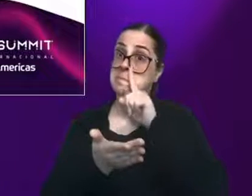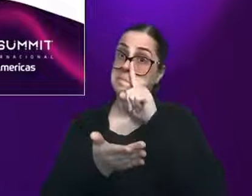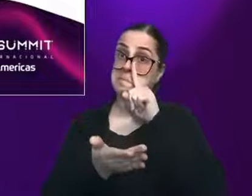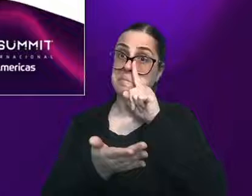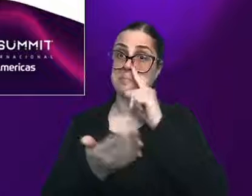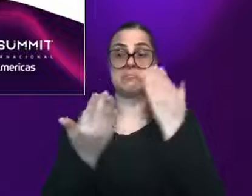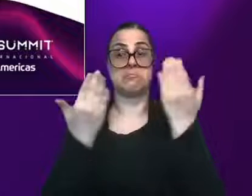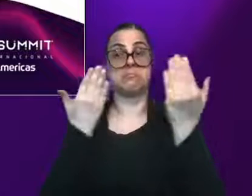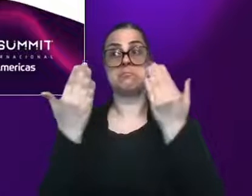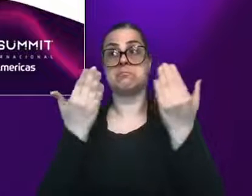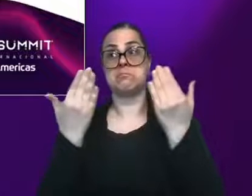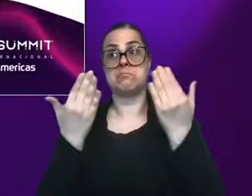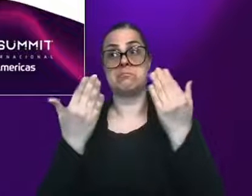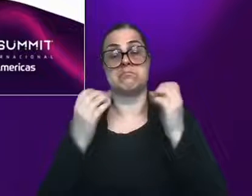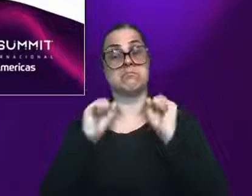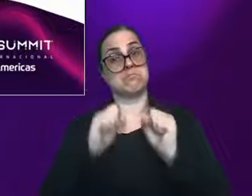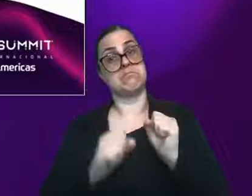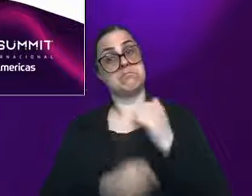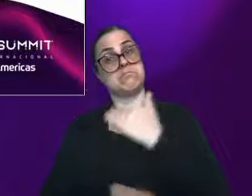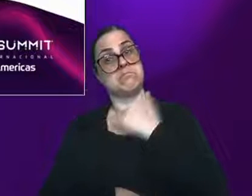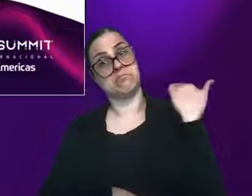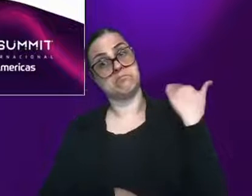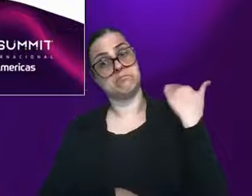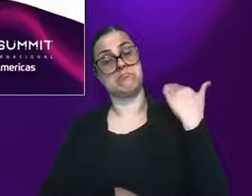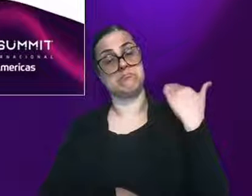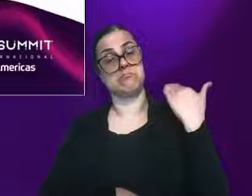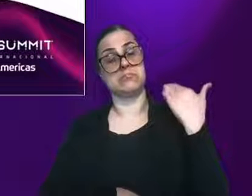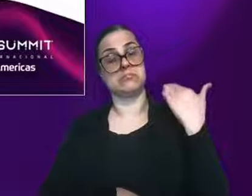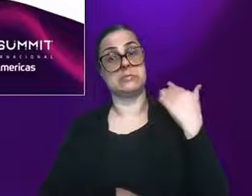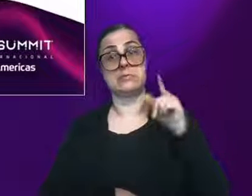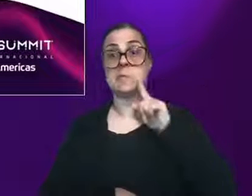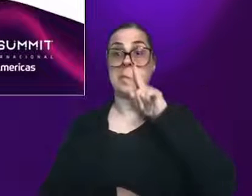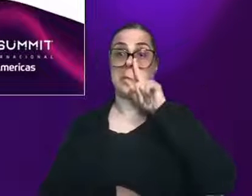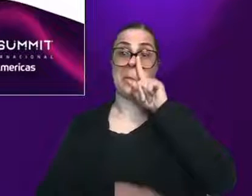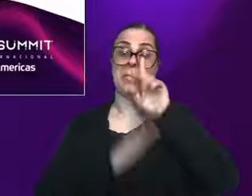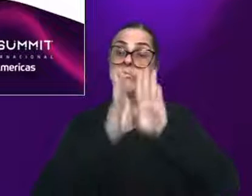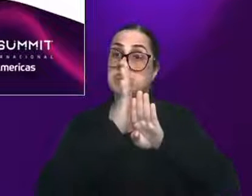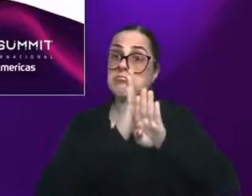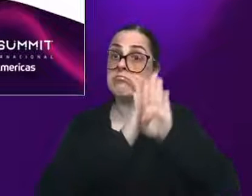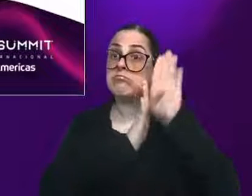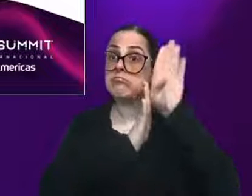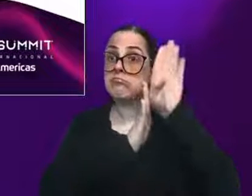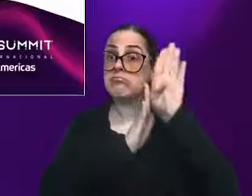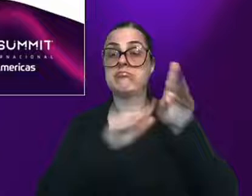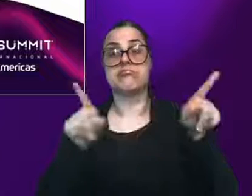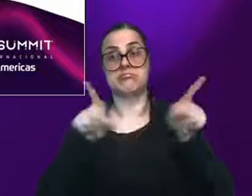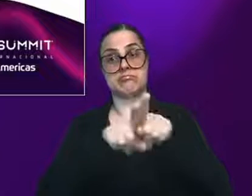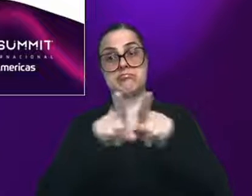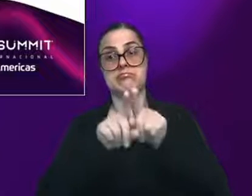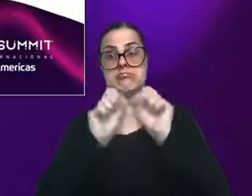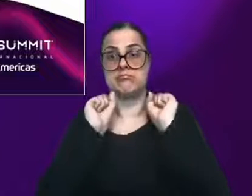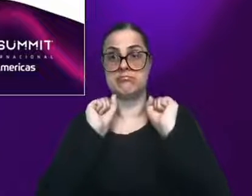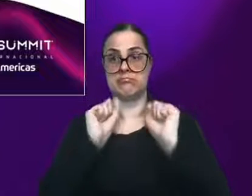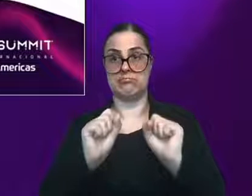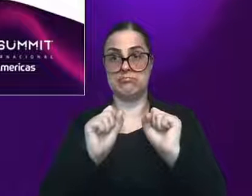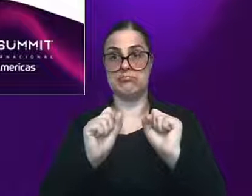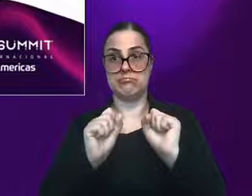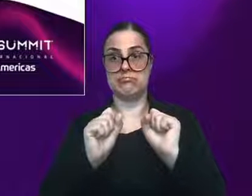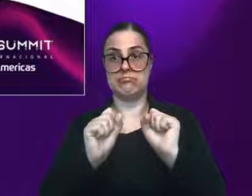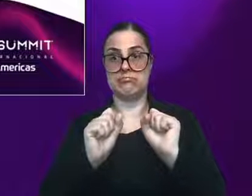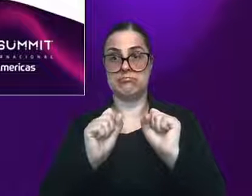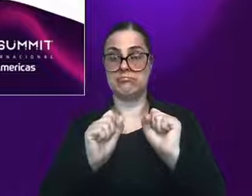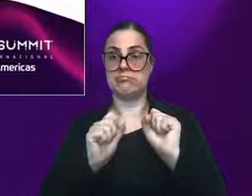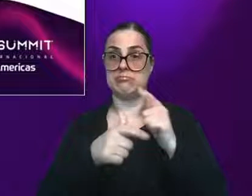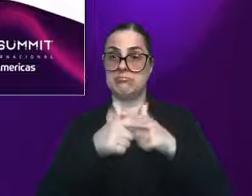de mortalidade para a morte, né, aumenta para trauma, injúria traumática cerebral